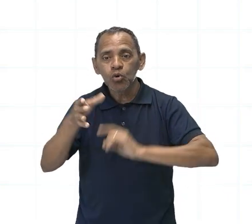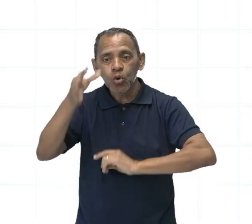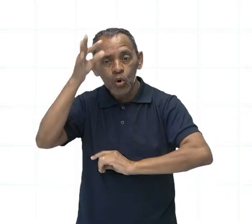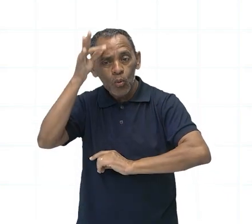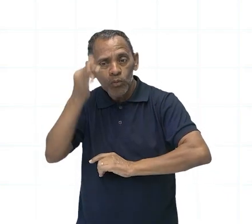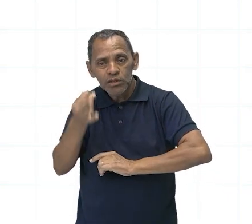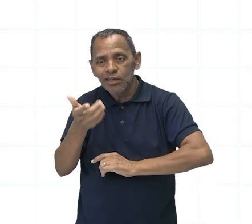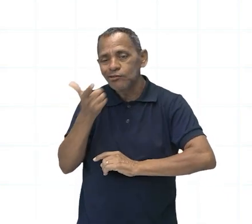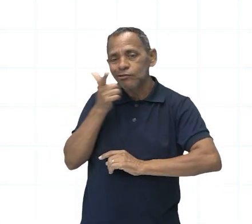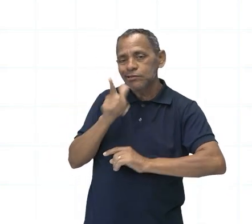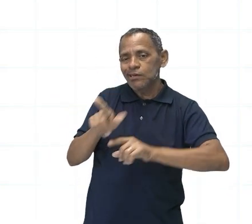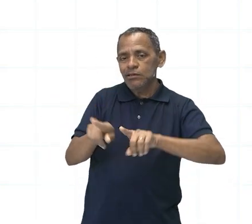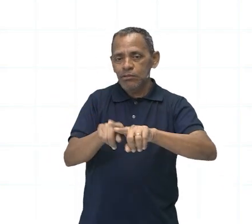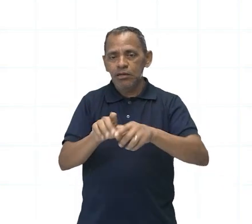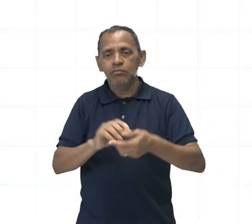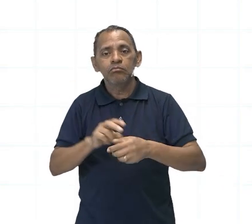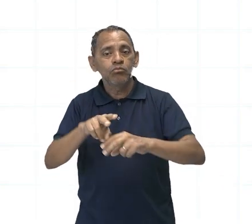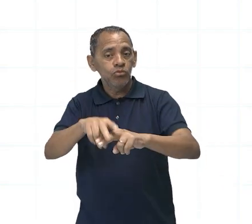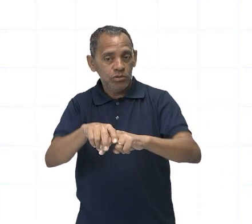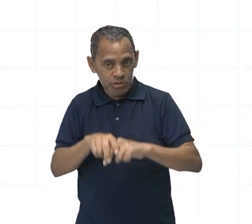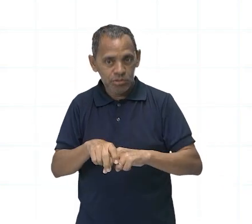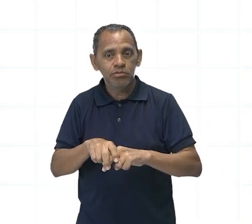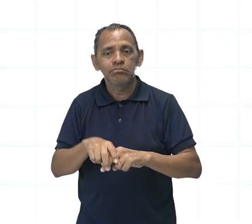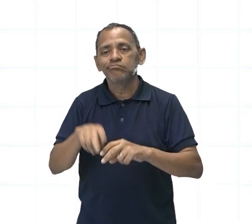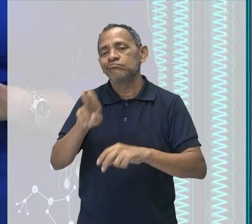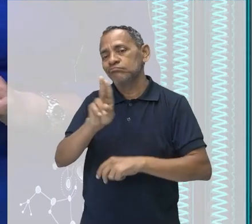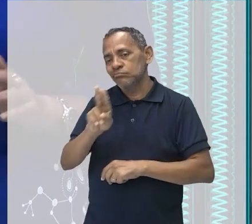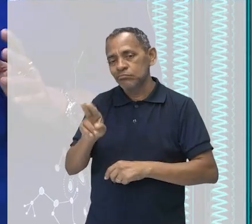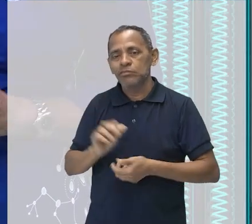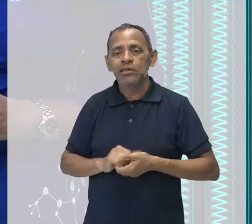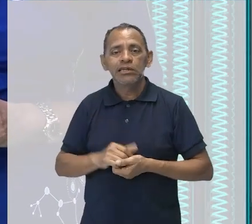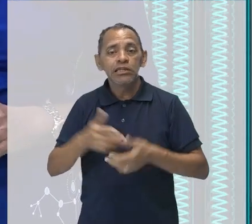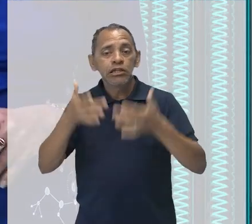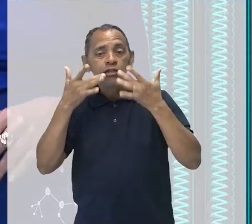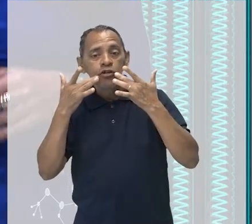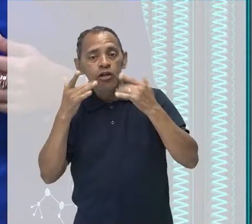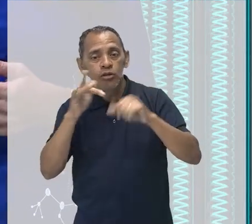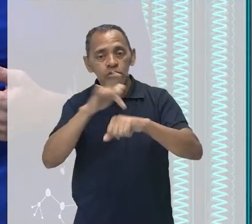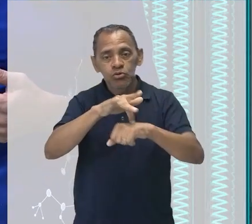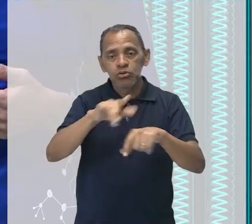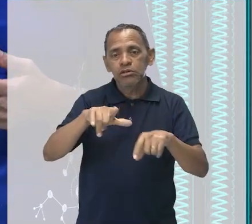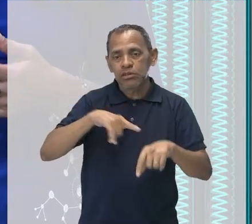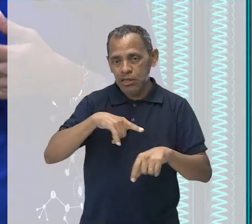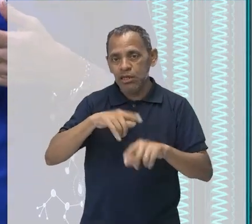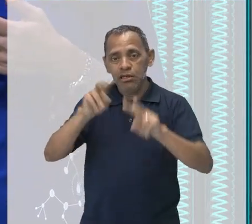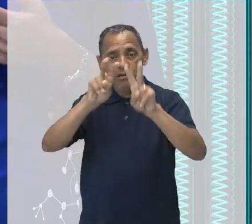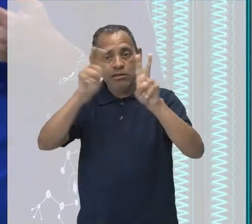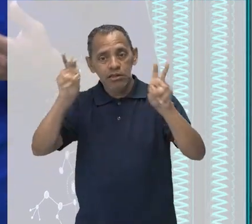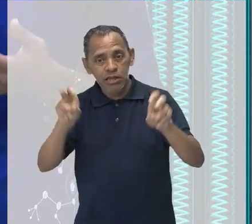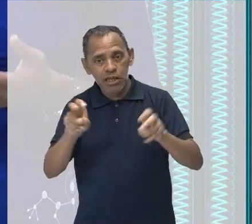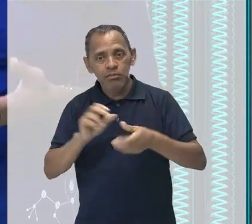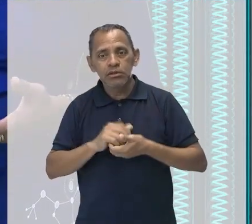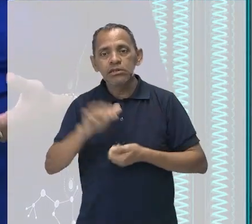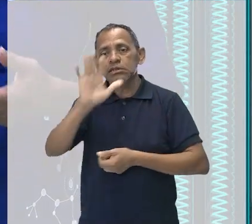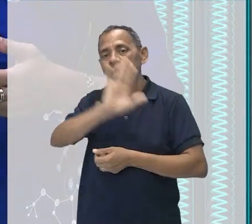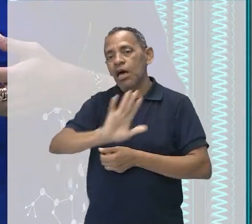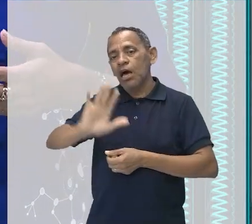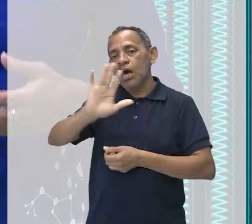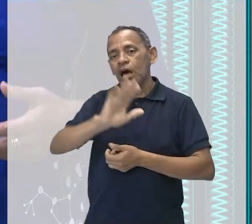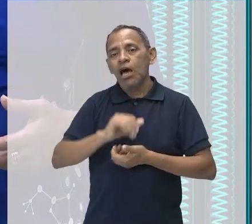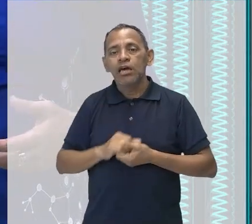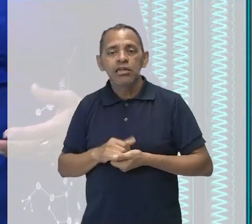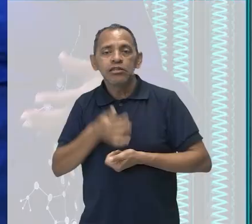compreender nada. Por isso que é chamado teatro do absurdo. Então, eles tratam de temas da atmosfera,